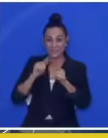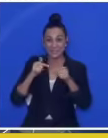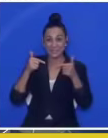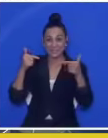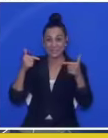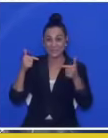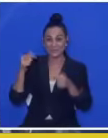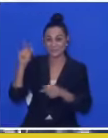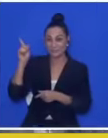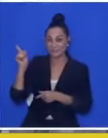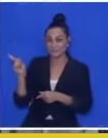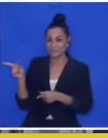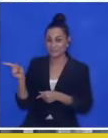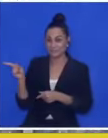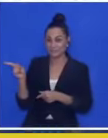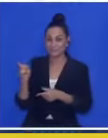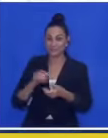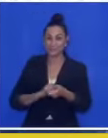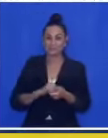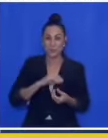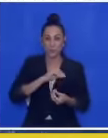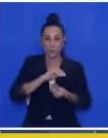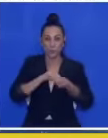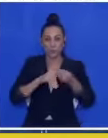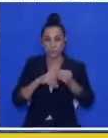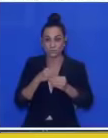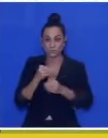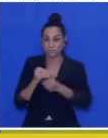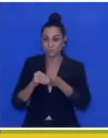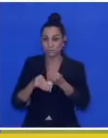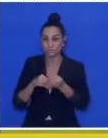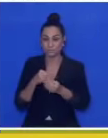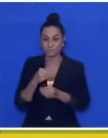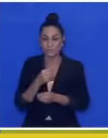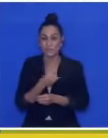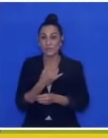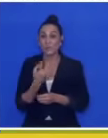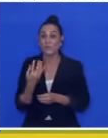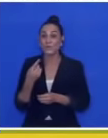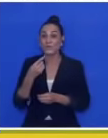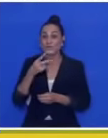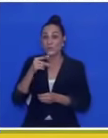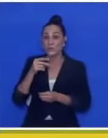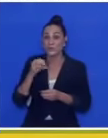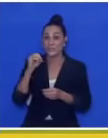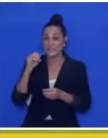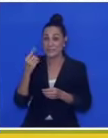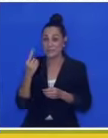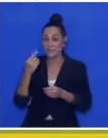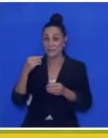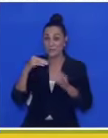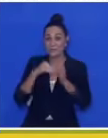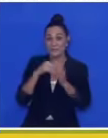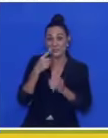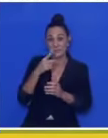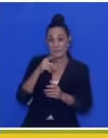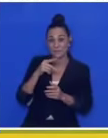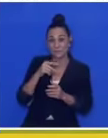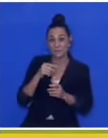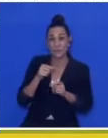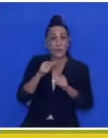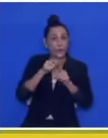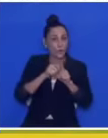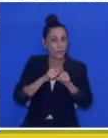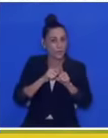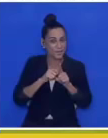sorte. Valendo! Globo carregado, embaralhando 12 bolas numeradas de 01 a 12. Qual